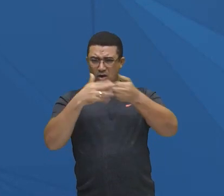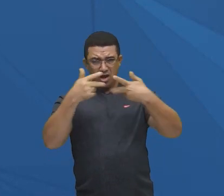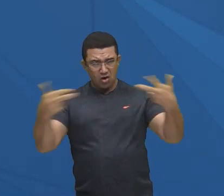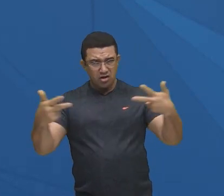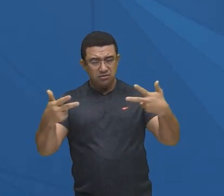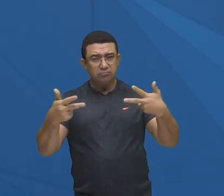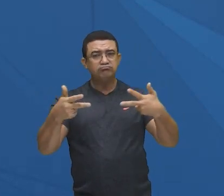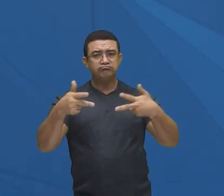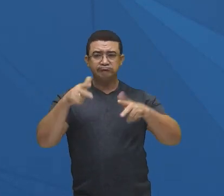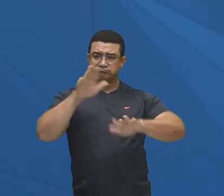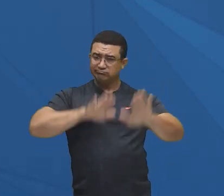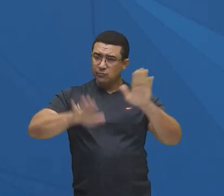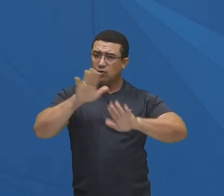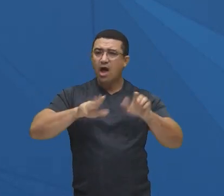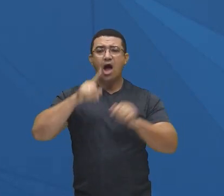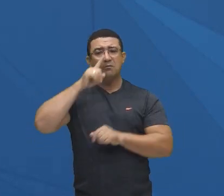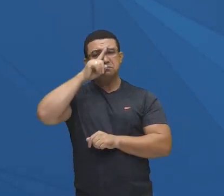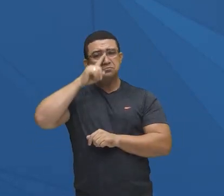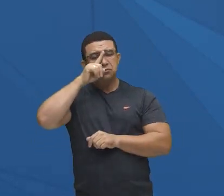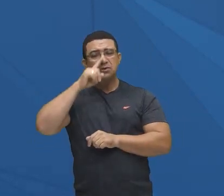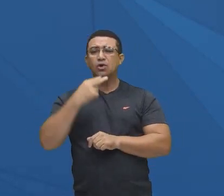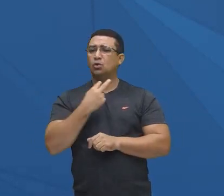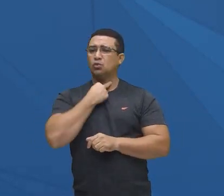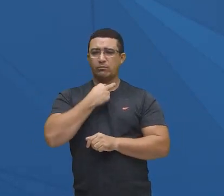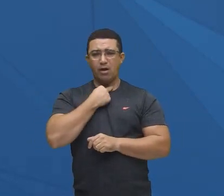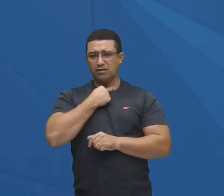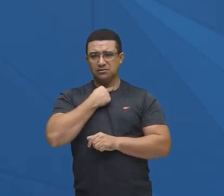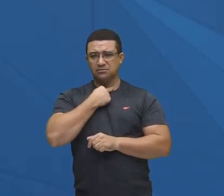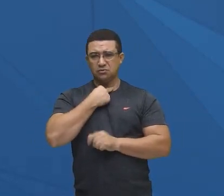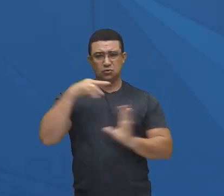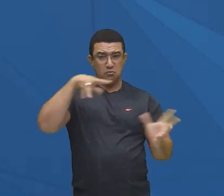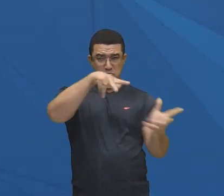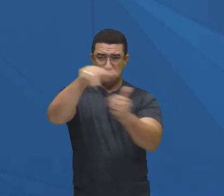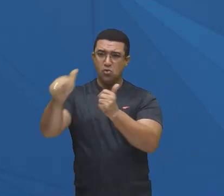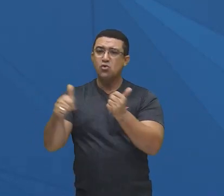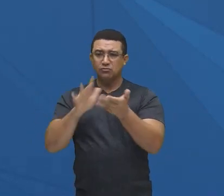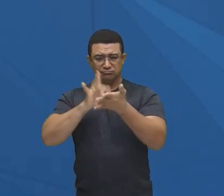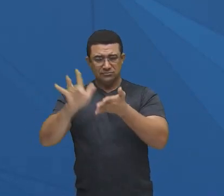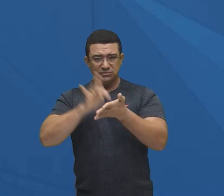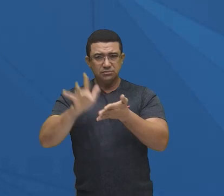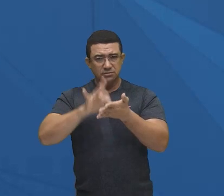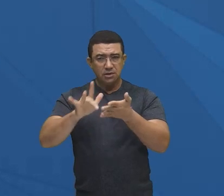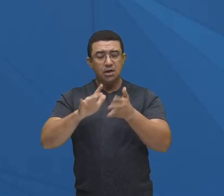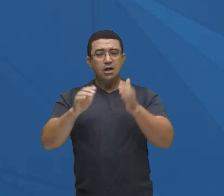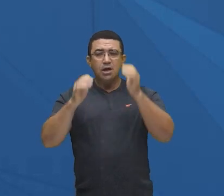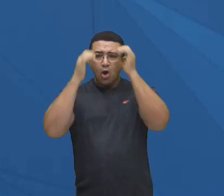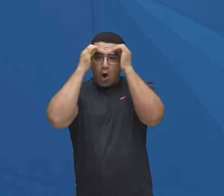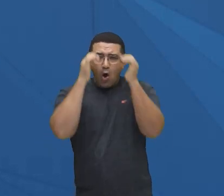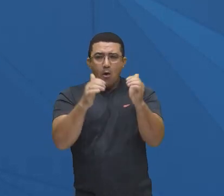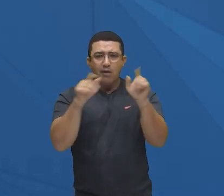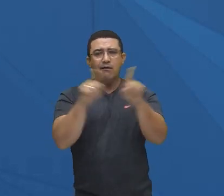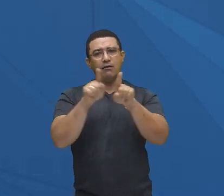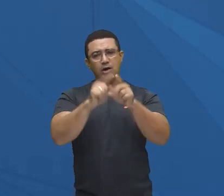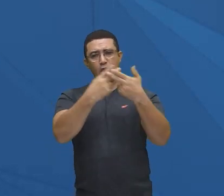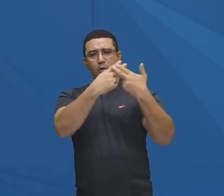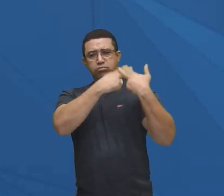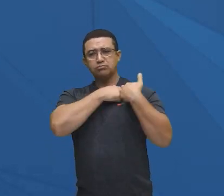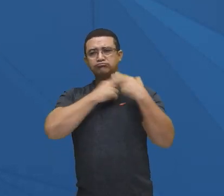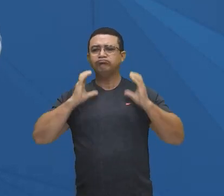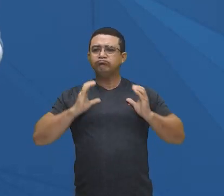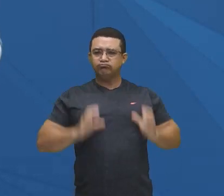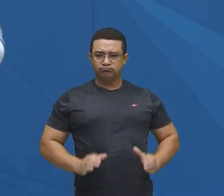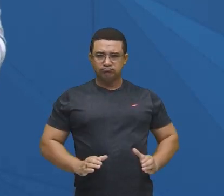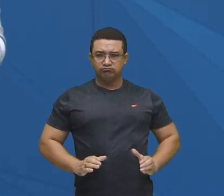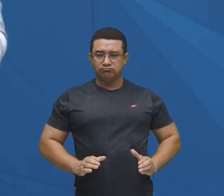tá bom? Isso não existe, isso faz parte do mundo digital. O nosso compromisso e responsabilidade com o nosso comportamento. A gente